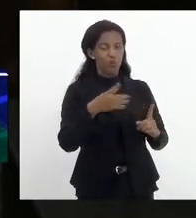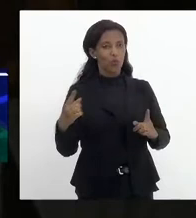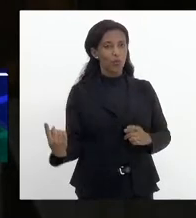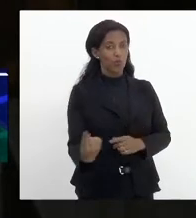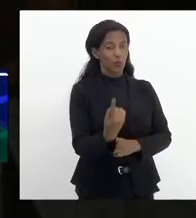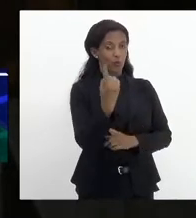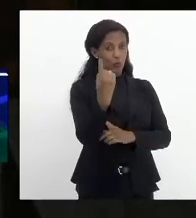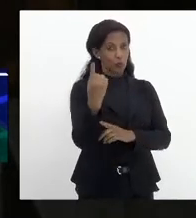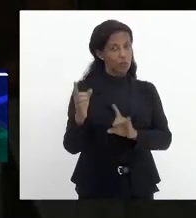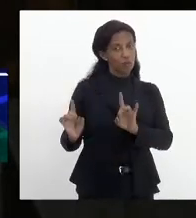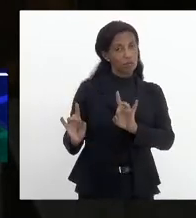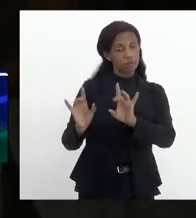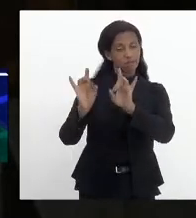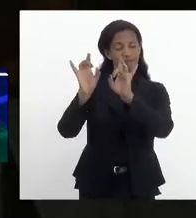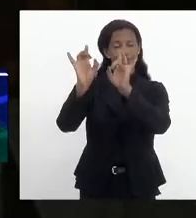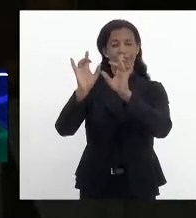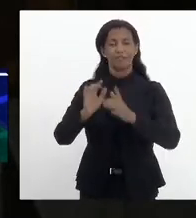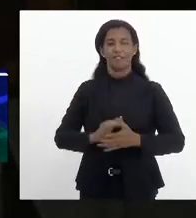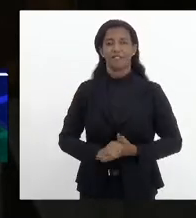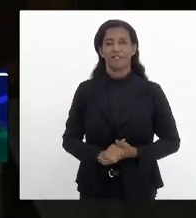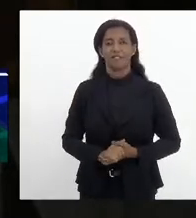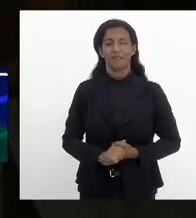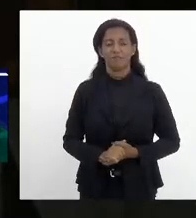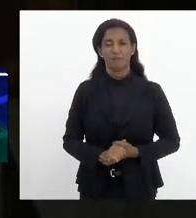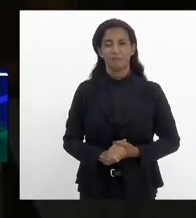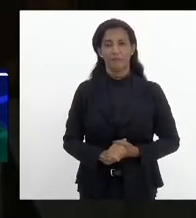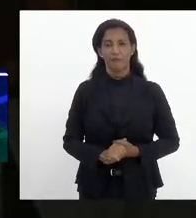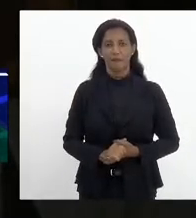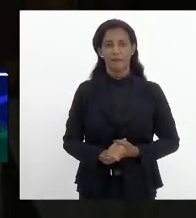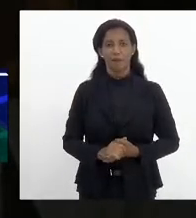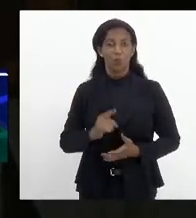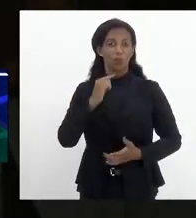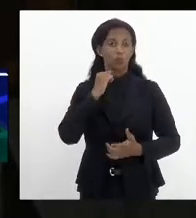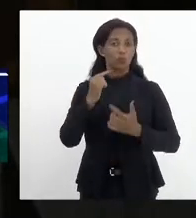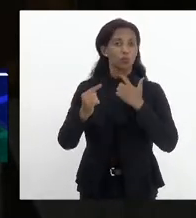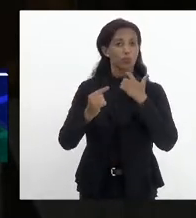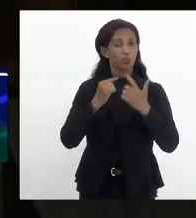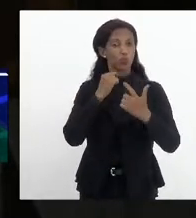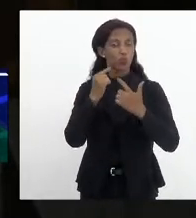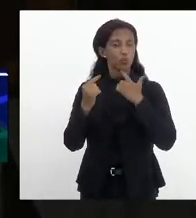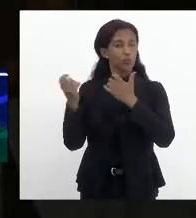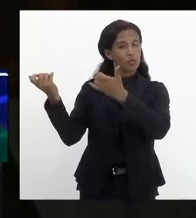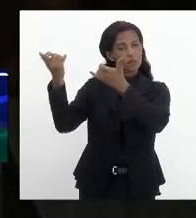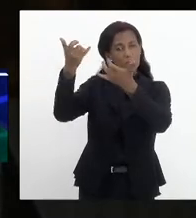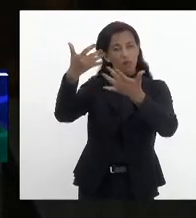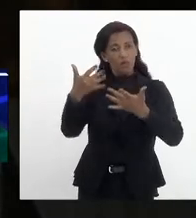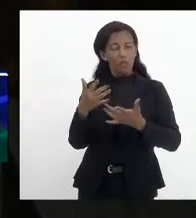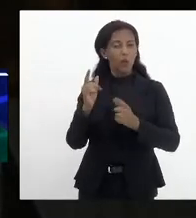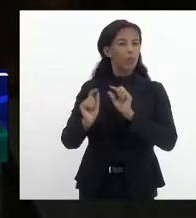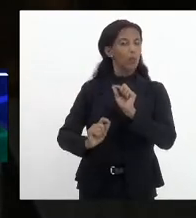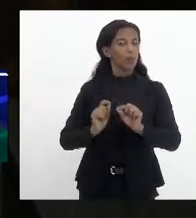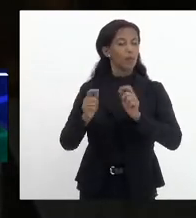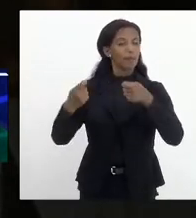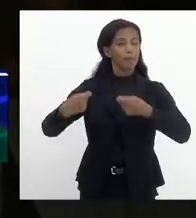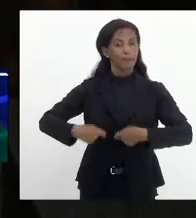e exclusivamente, dirimir dúvidas do que se deve,